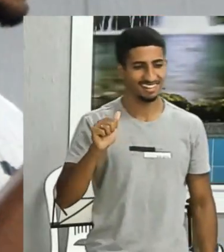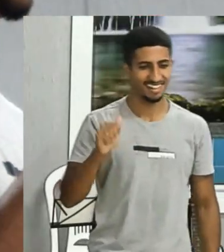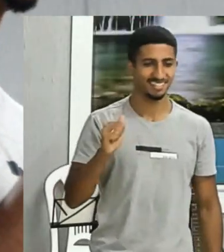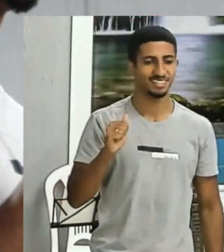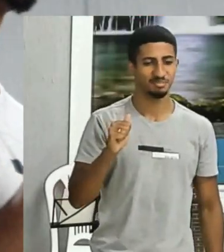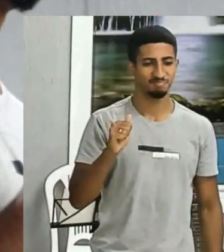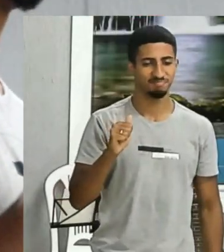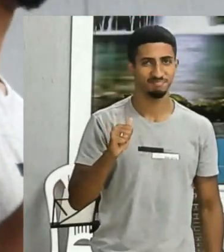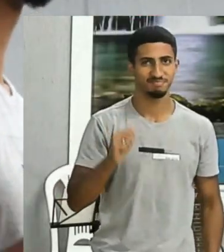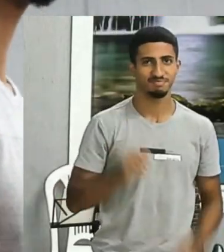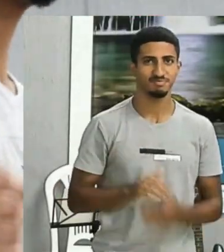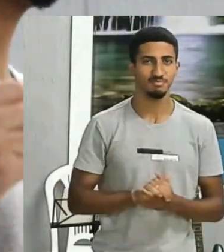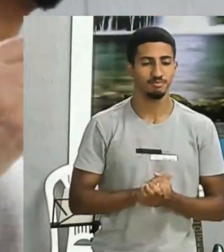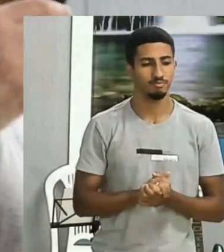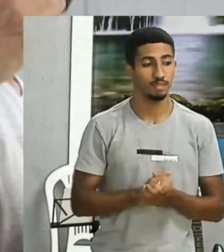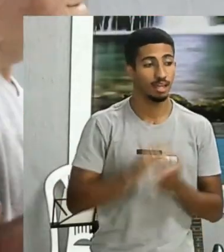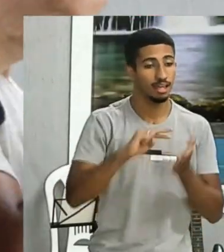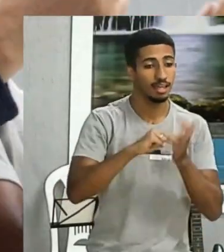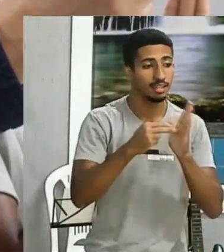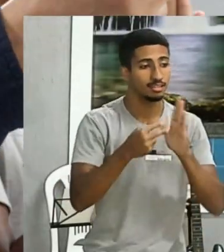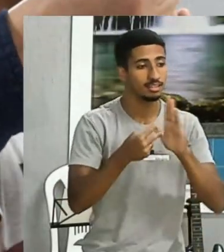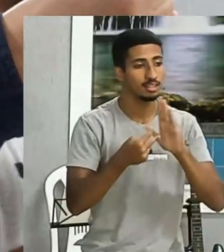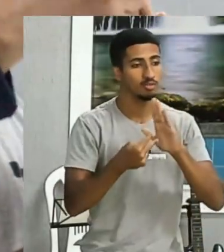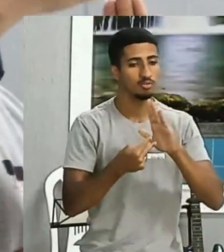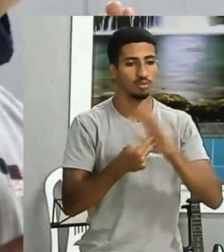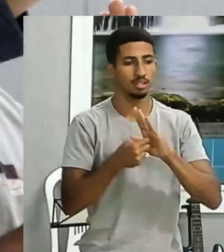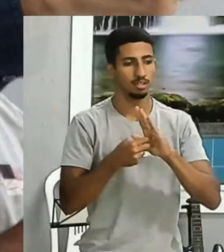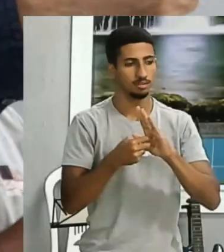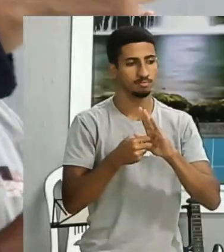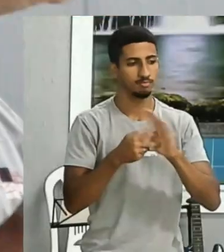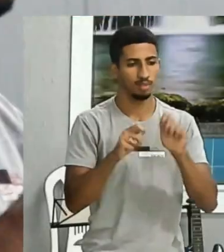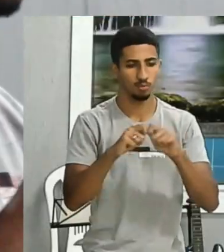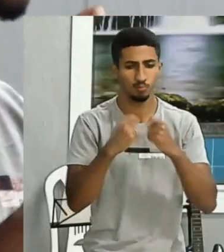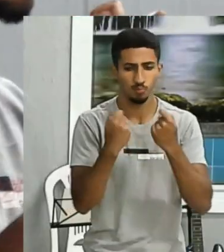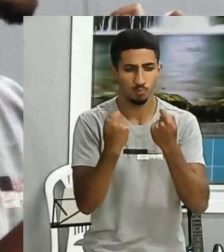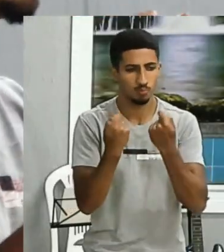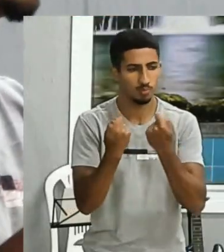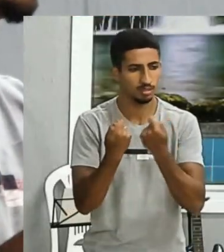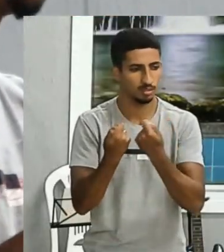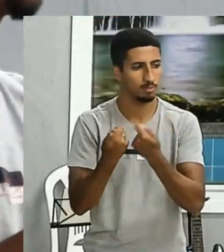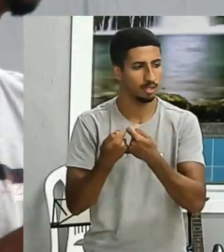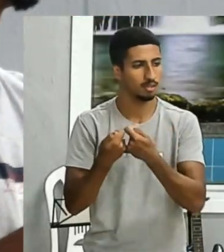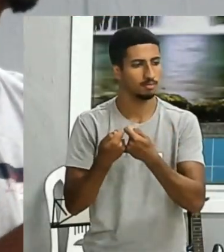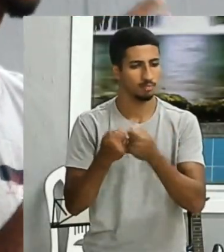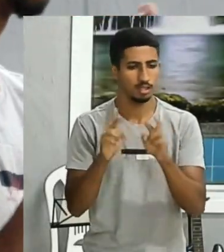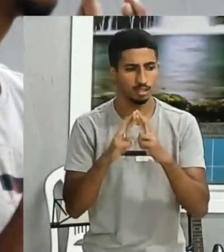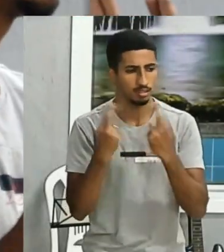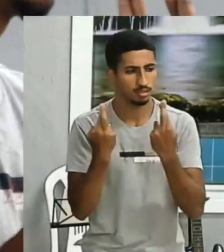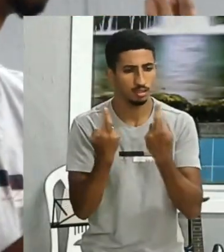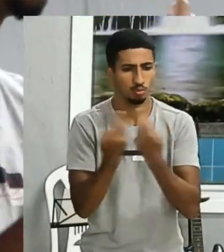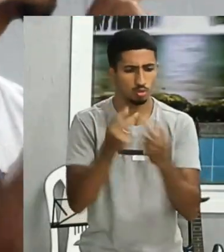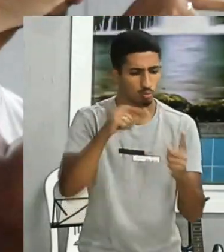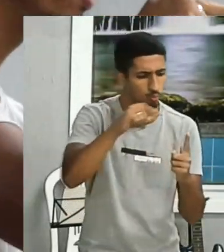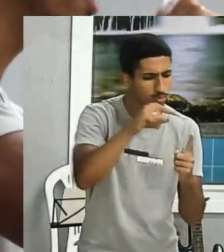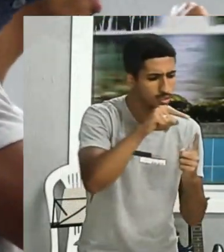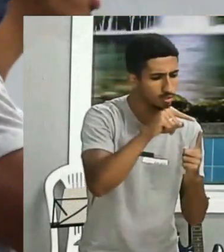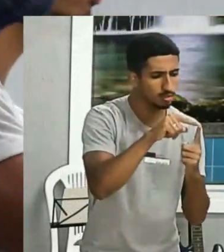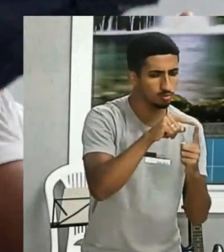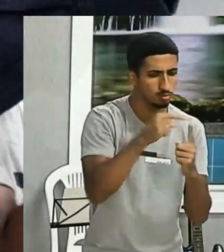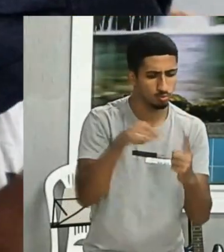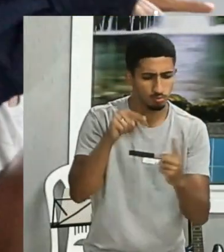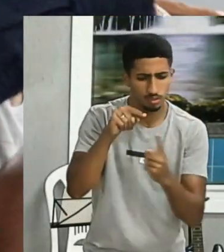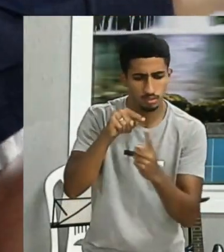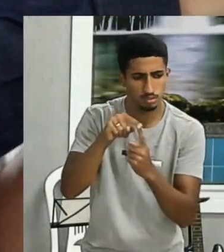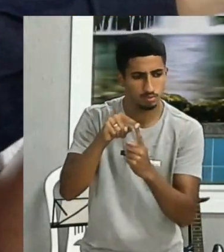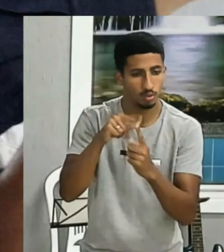Sim, que significa uma assembleia que se reúne com algum propósito. É um povo de Deus